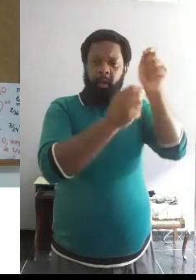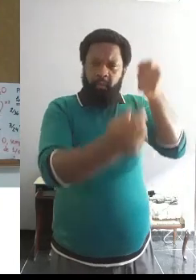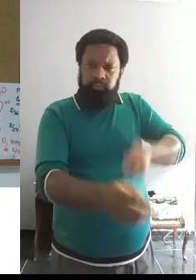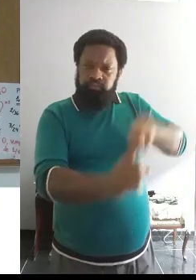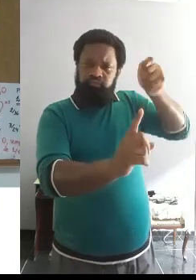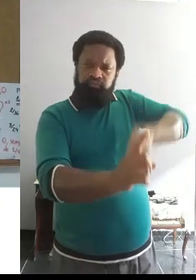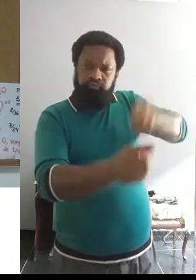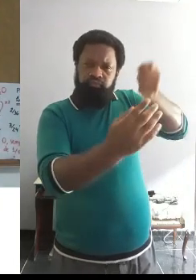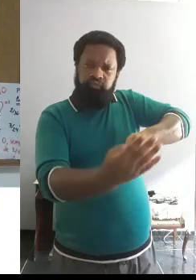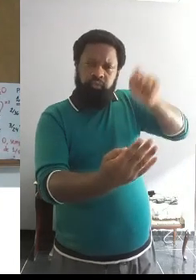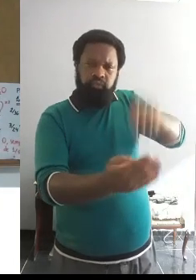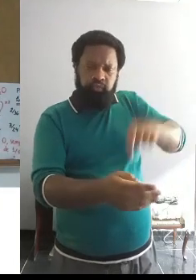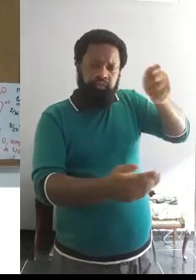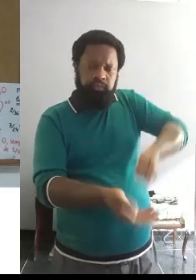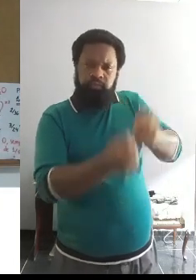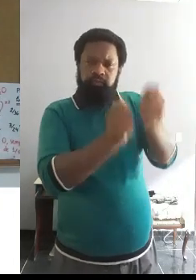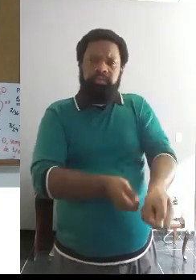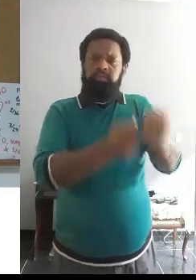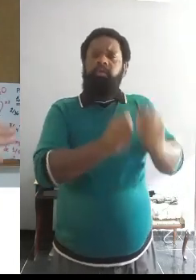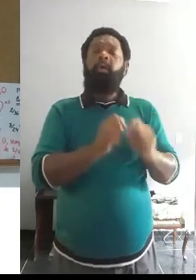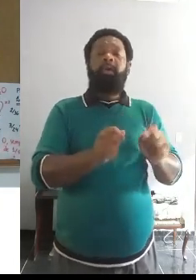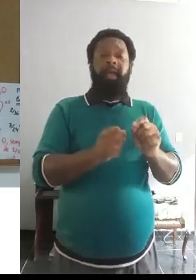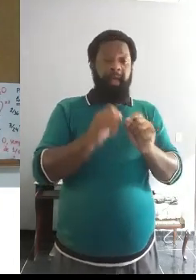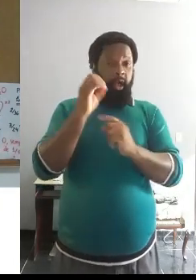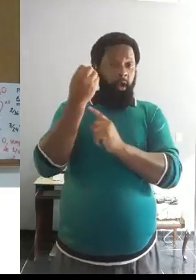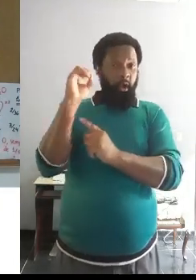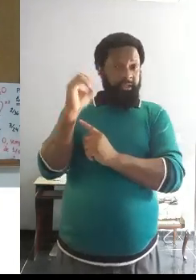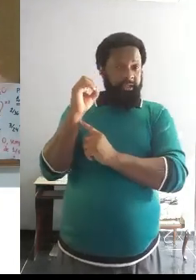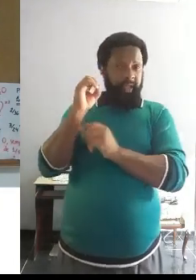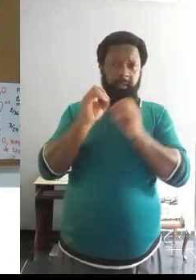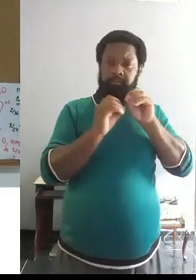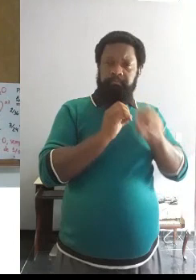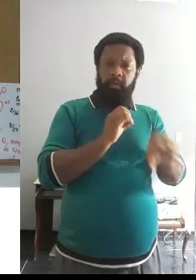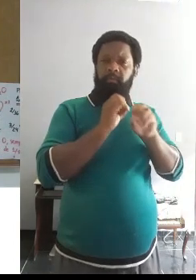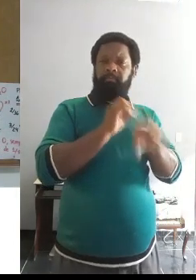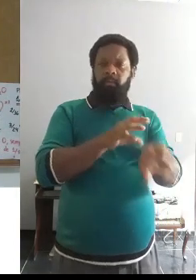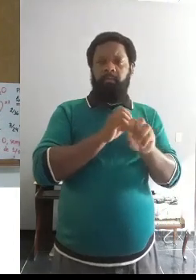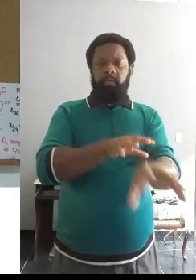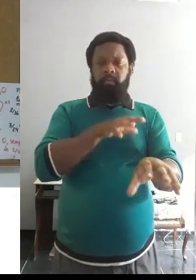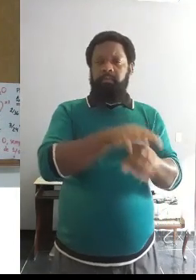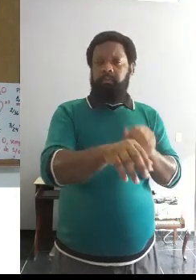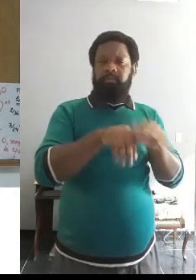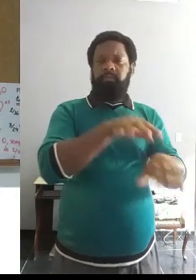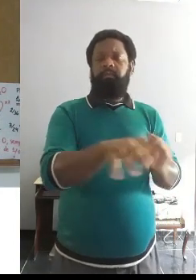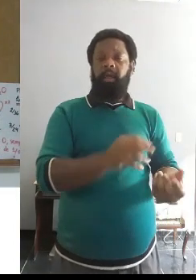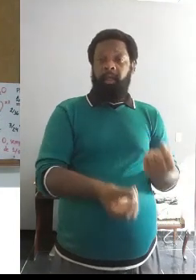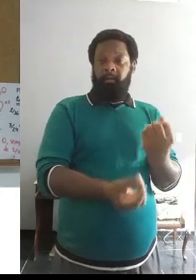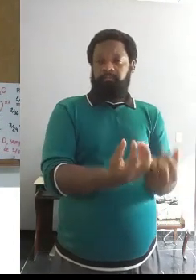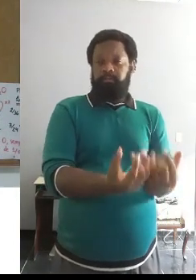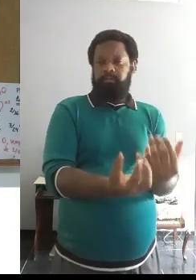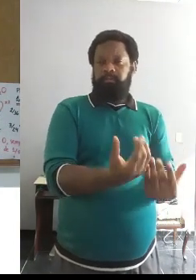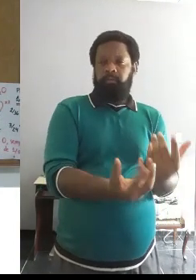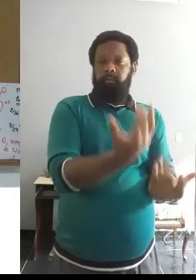um pedaço de plástico em cima. O que você está fazendo é injetar, é colocar mais oxigênio em cima daquela chama. E aí o que acontece?